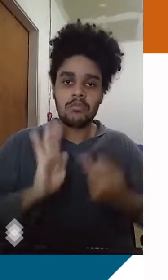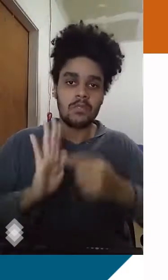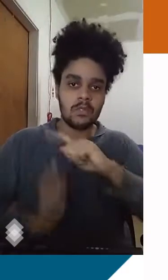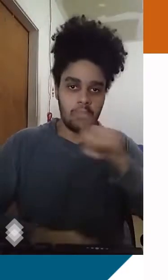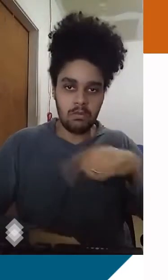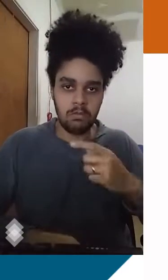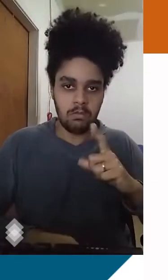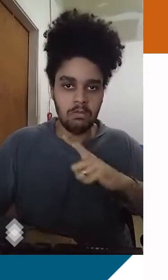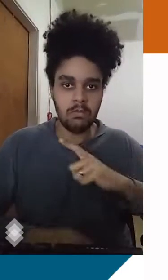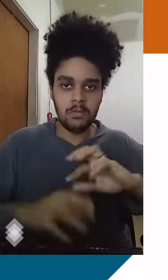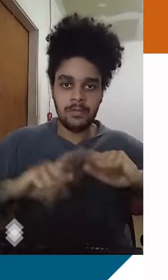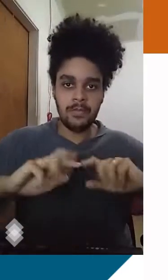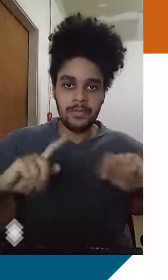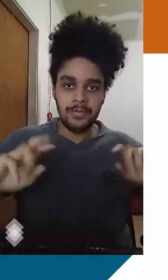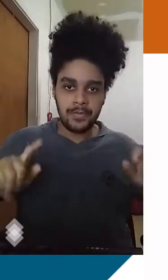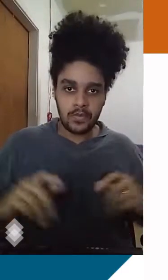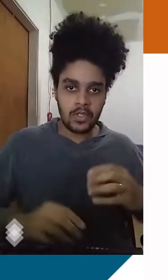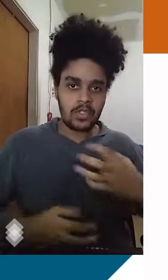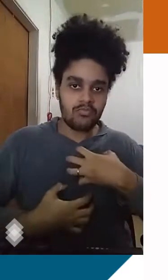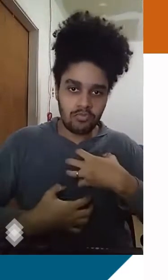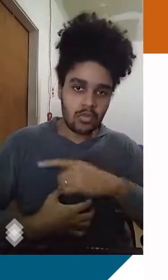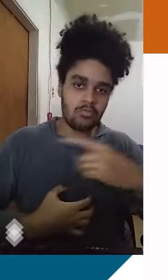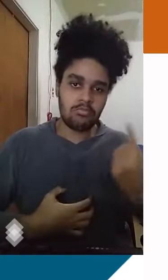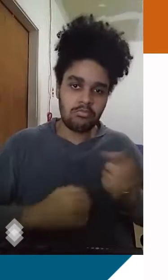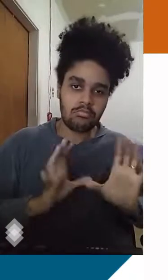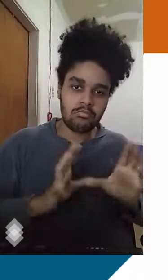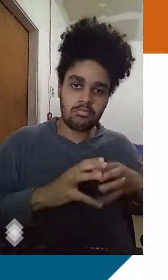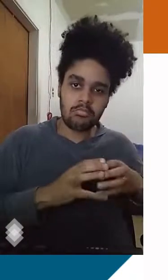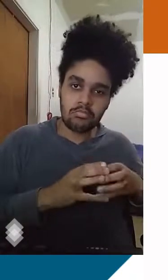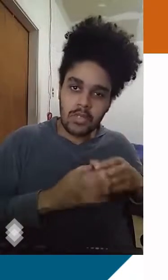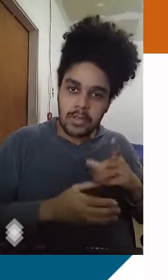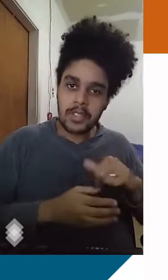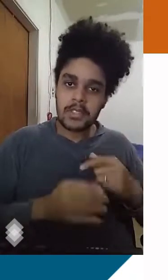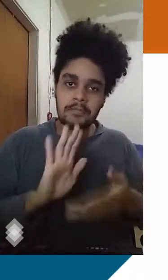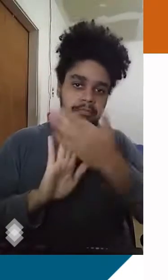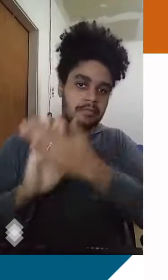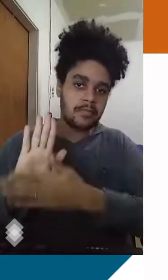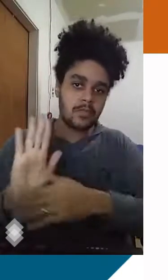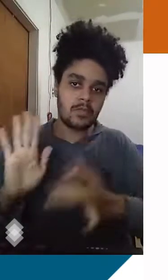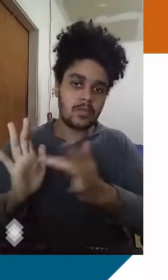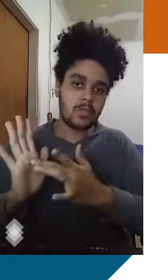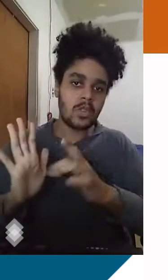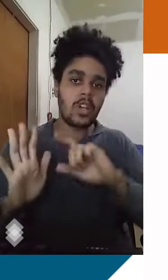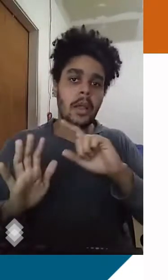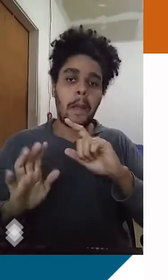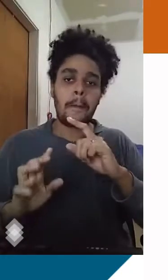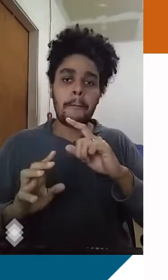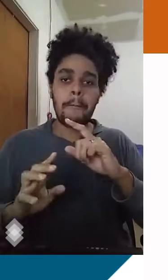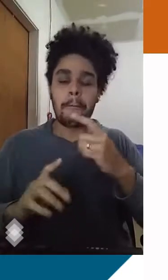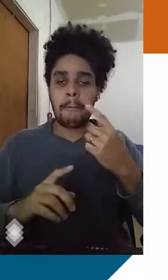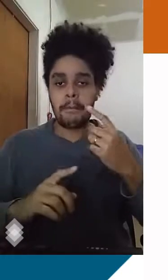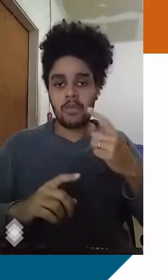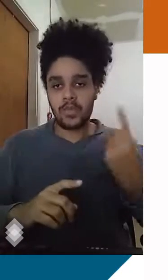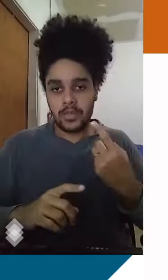para vocês, né? Existem várias formas de a gente envolver, da gente tocar essa superfície plana sobre o nosso globo,